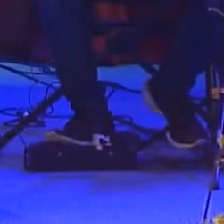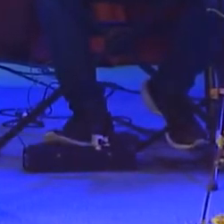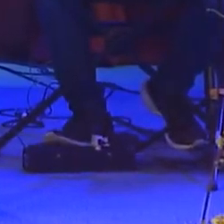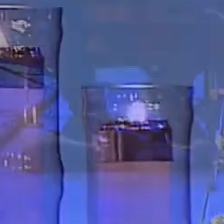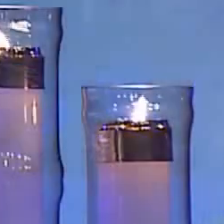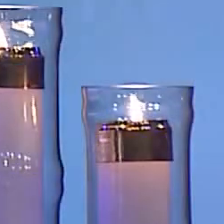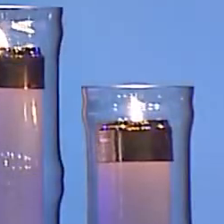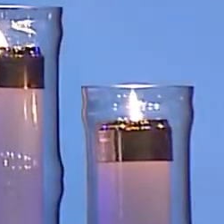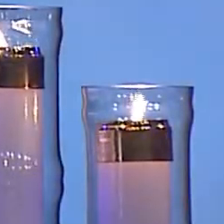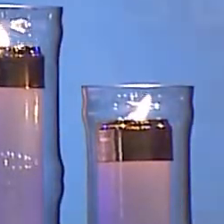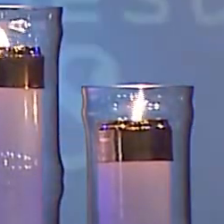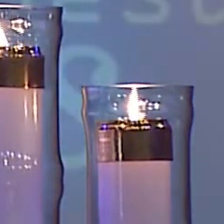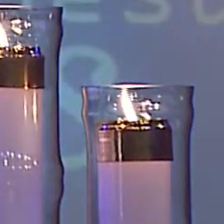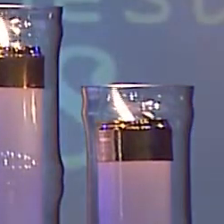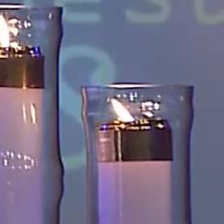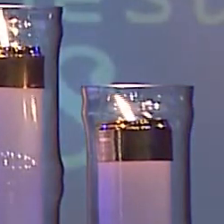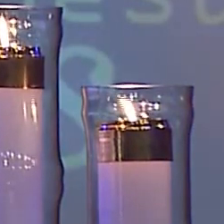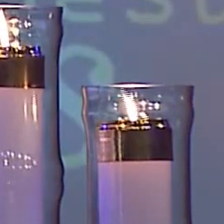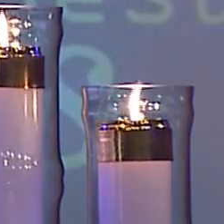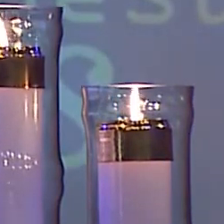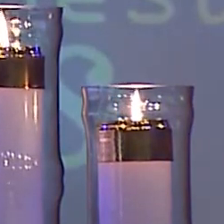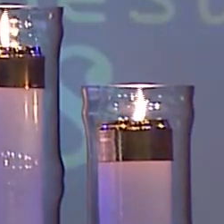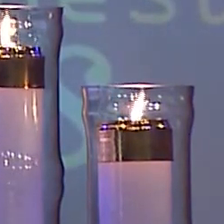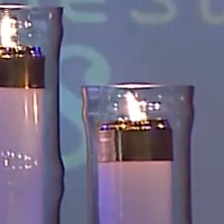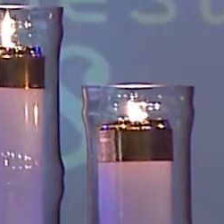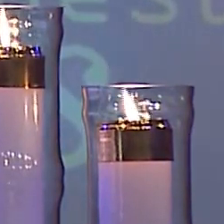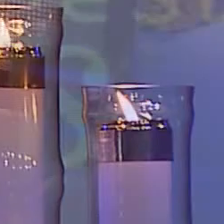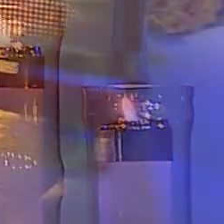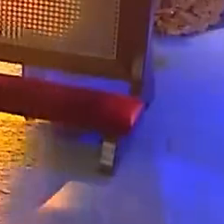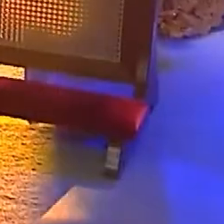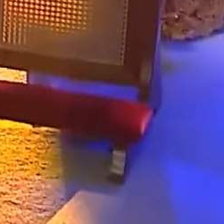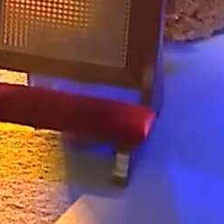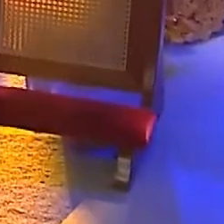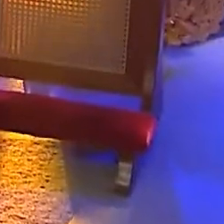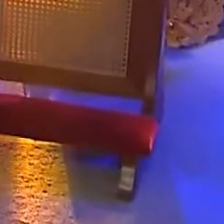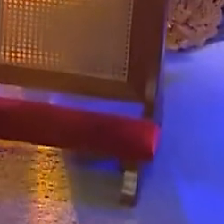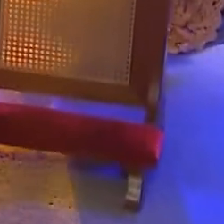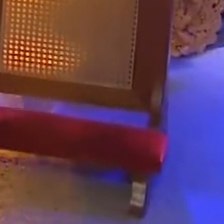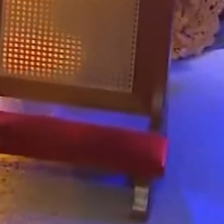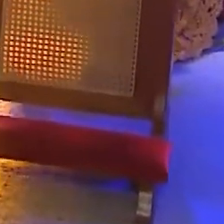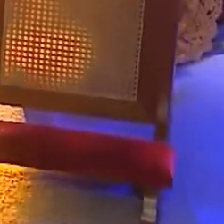levantar e em louvor te